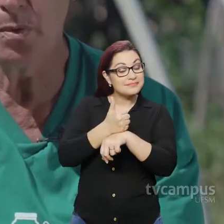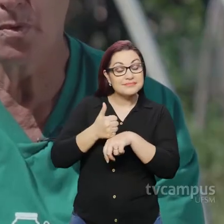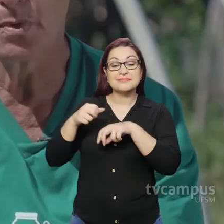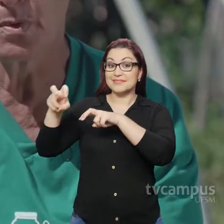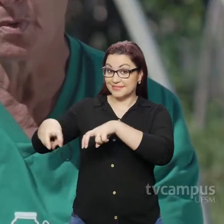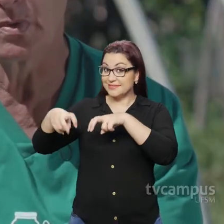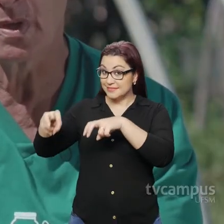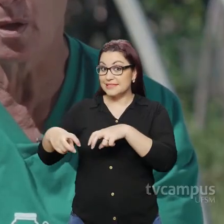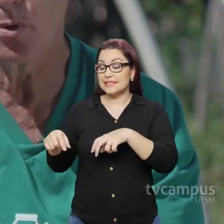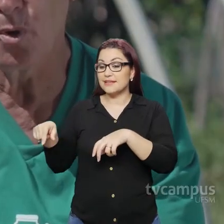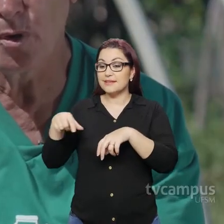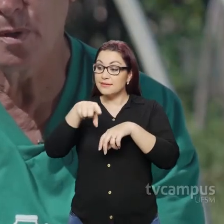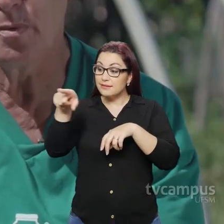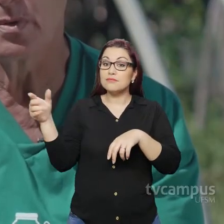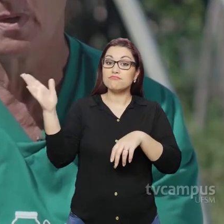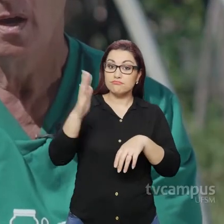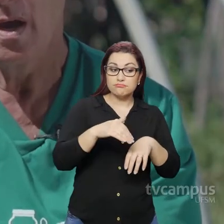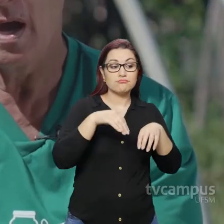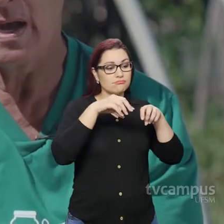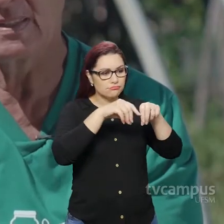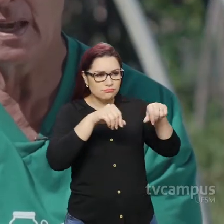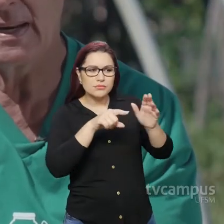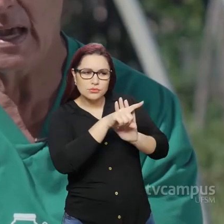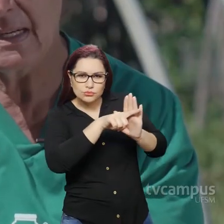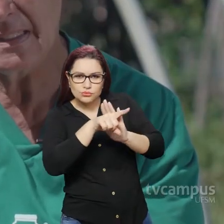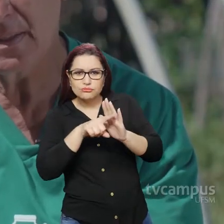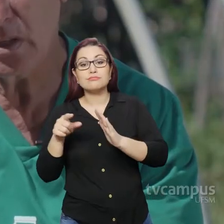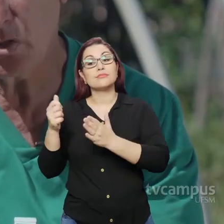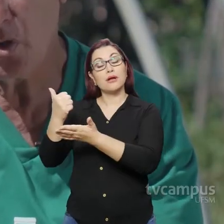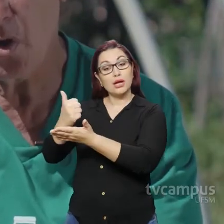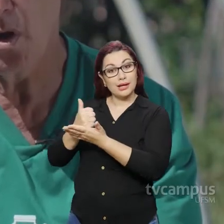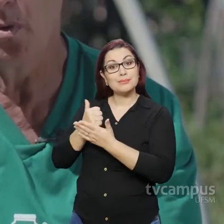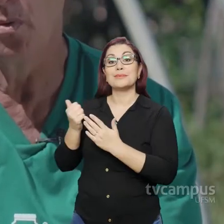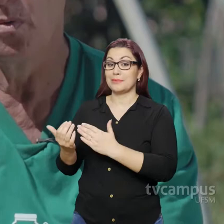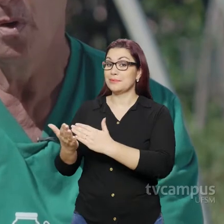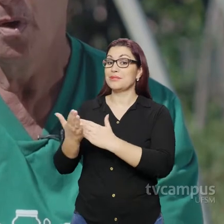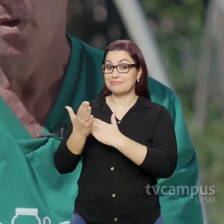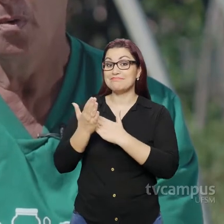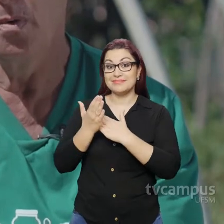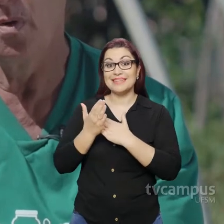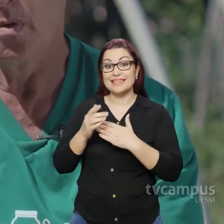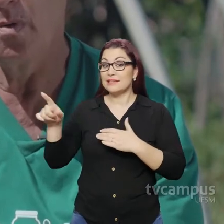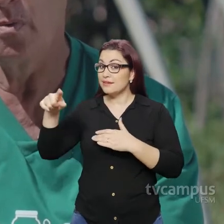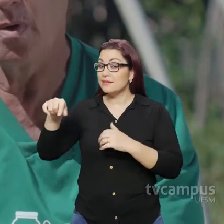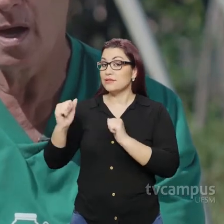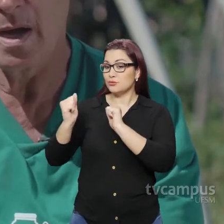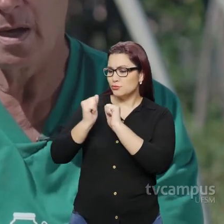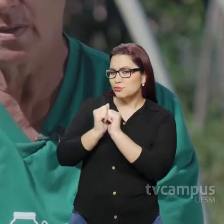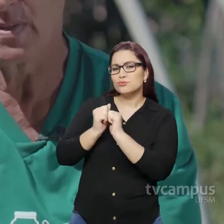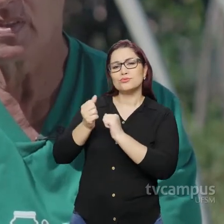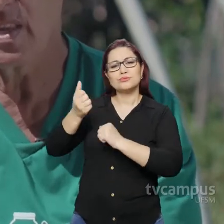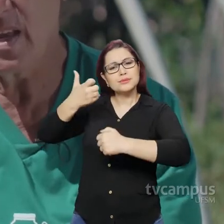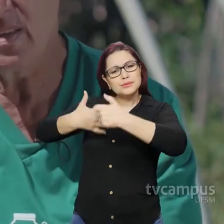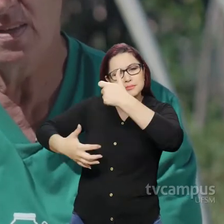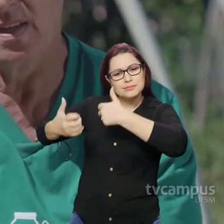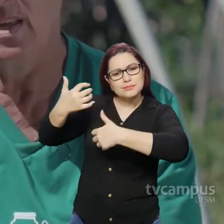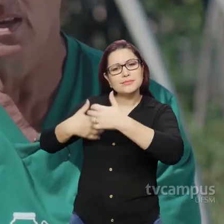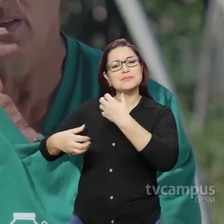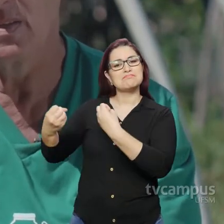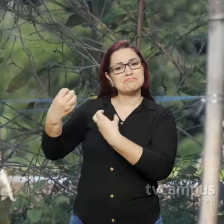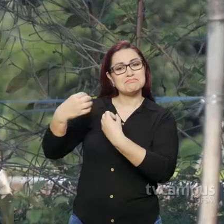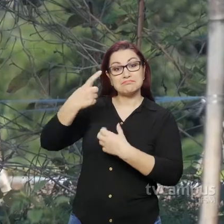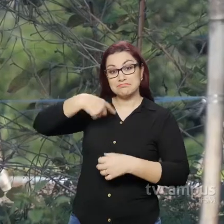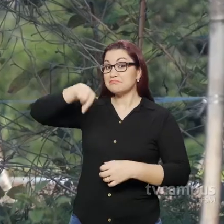Os alunos, os agrônomos, as análises de solo, a